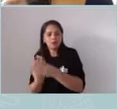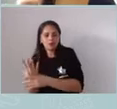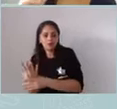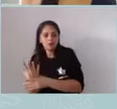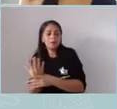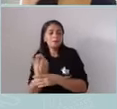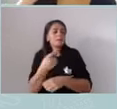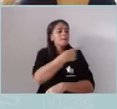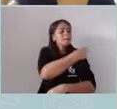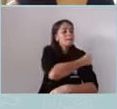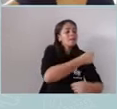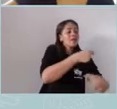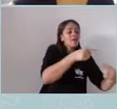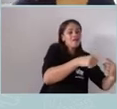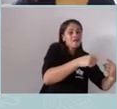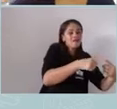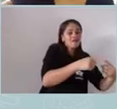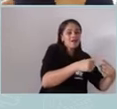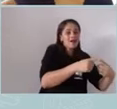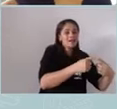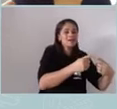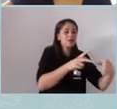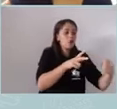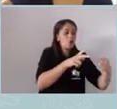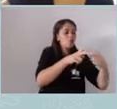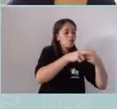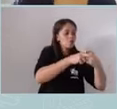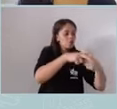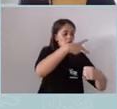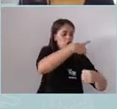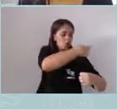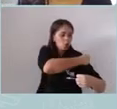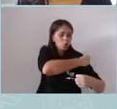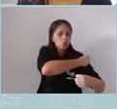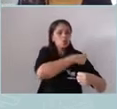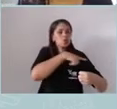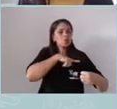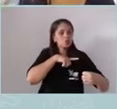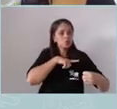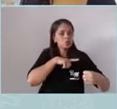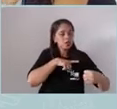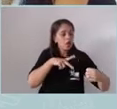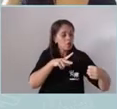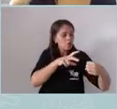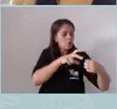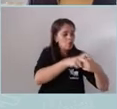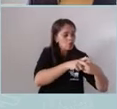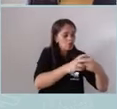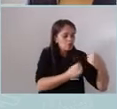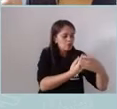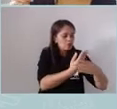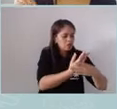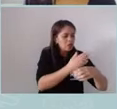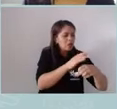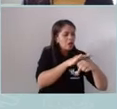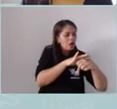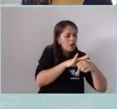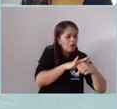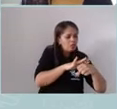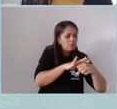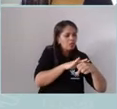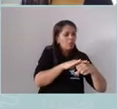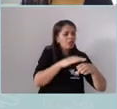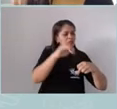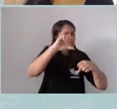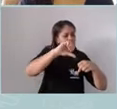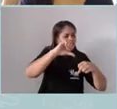vírus são aquelas que vão usar o próprio vírus ou o próprio agente causador da doença, tá? Que ele vai estar enfraquecido ou